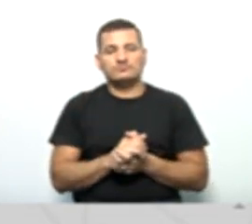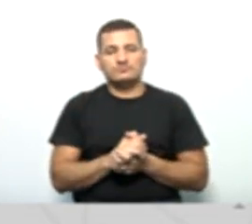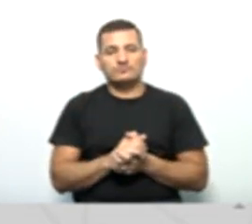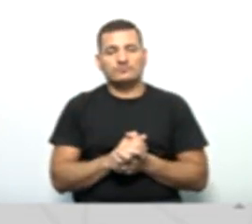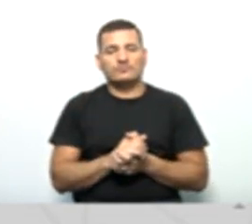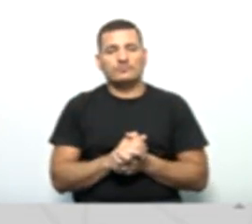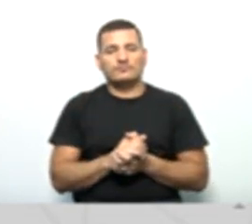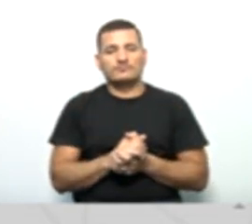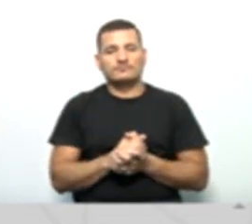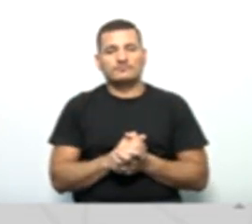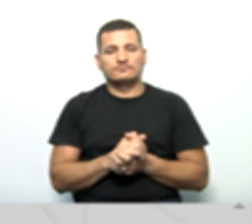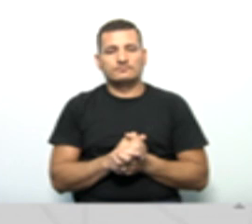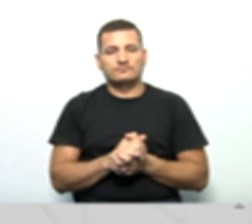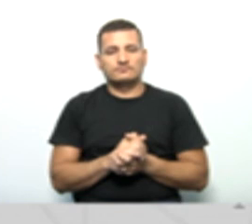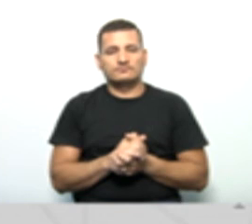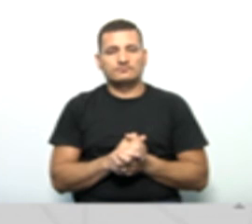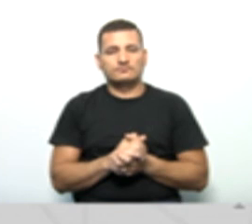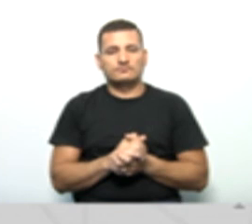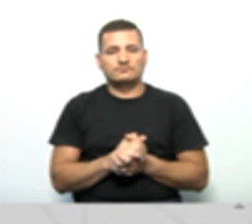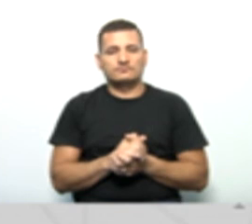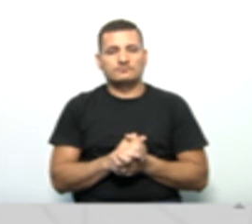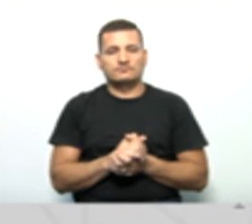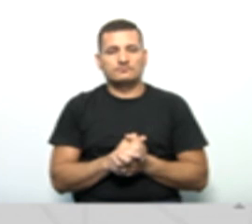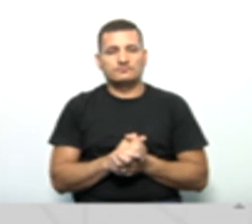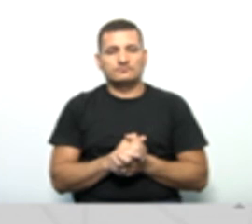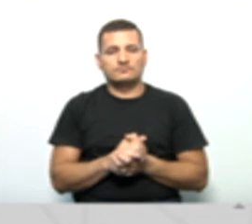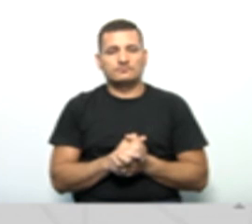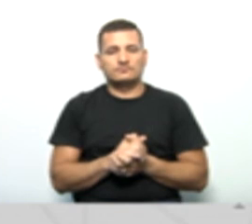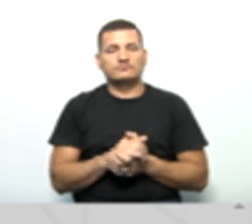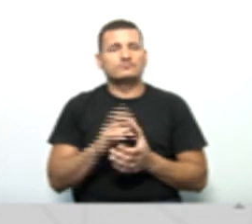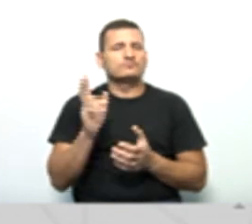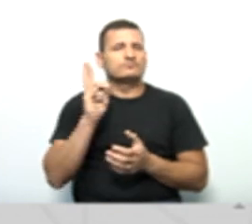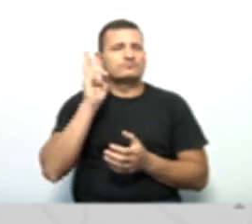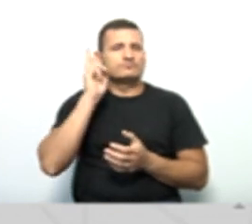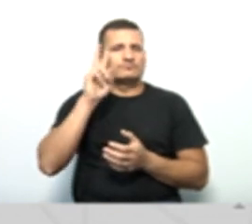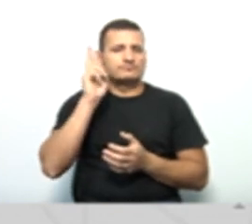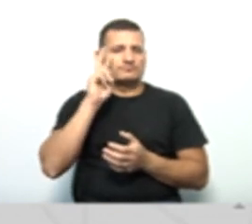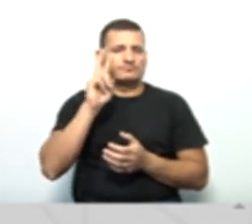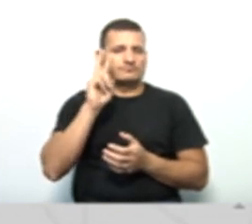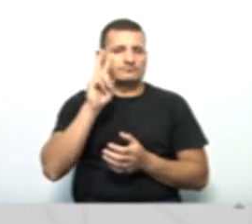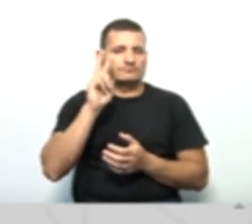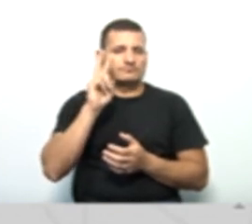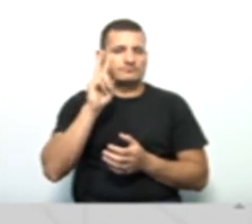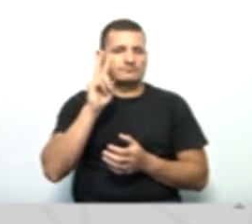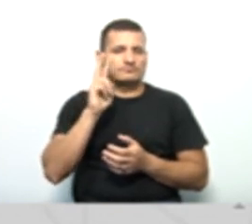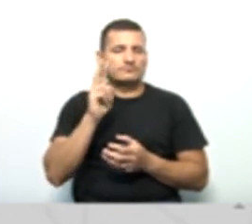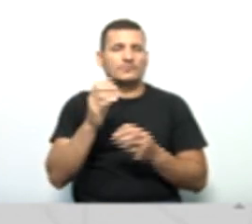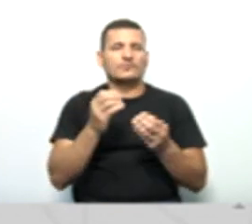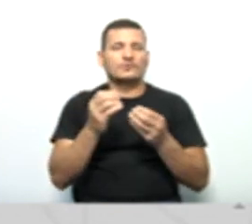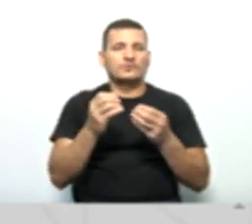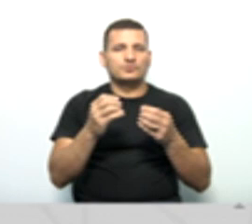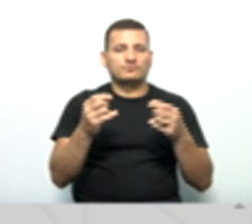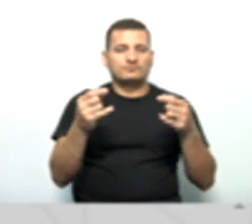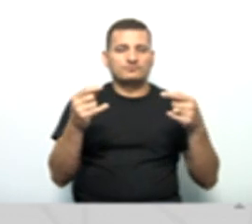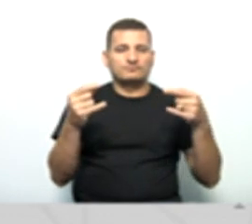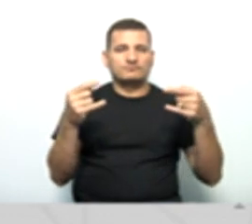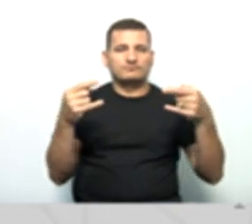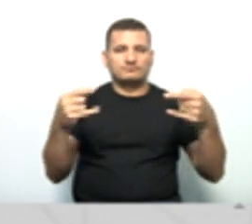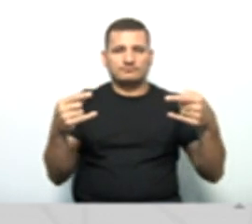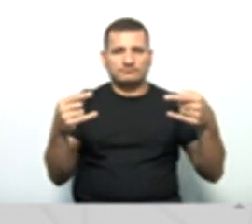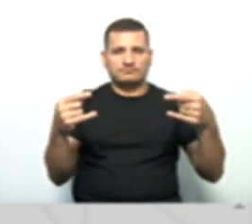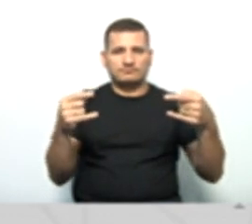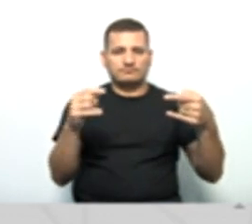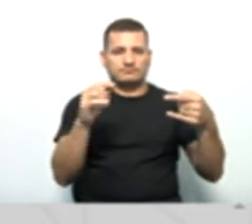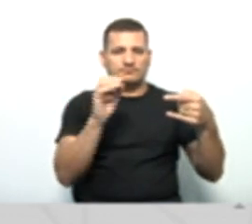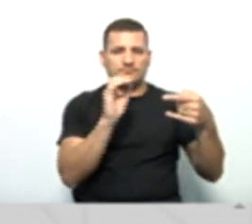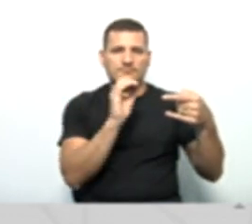que não pode alterar. Continuando aqui, seguindo nossa aula, vamos lembrar a ordem dos elementos. Lembra na aula passada que nós falamos